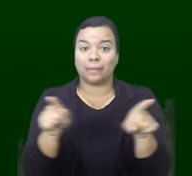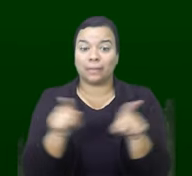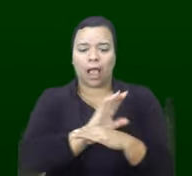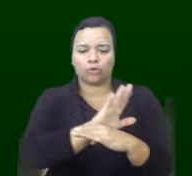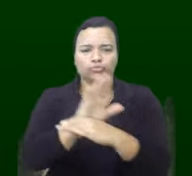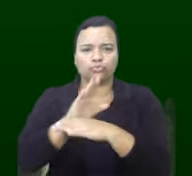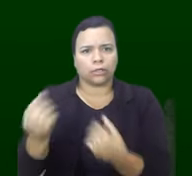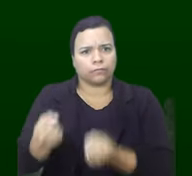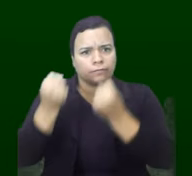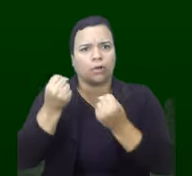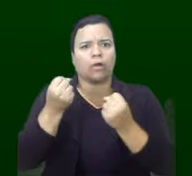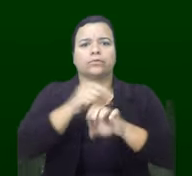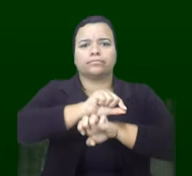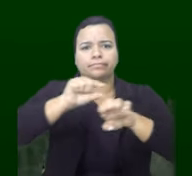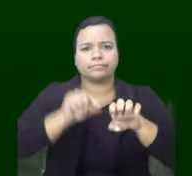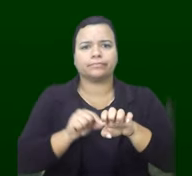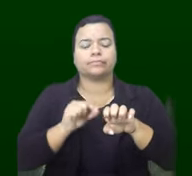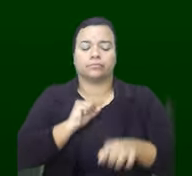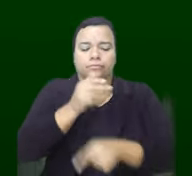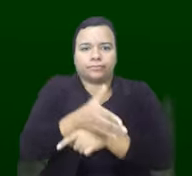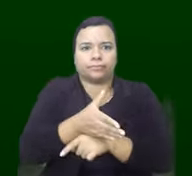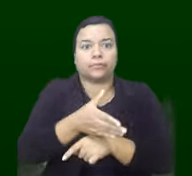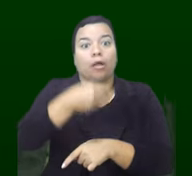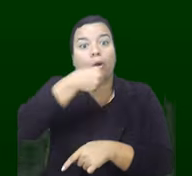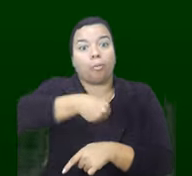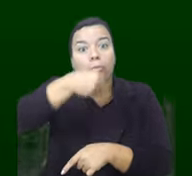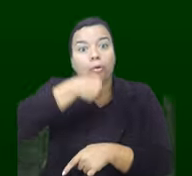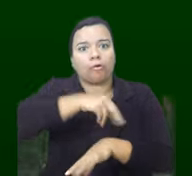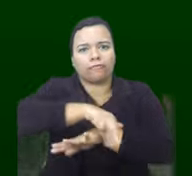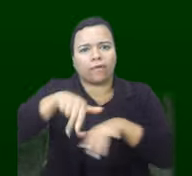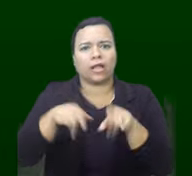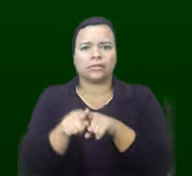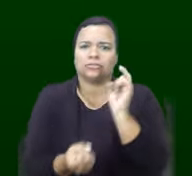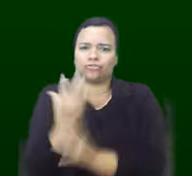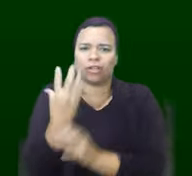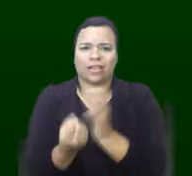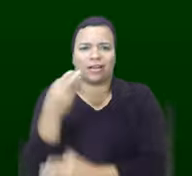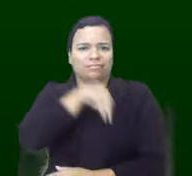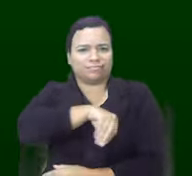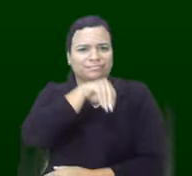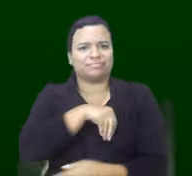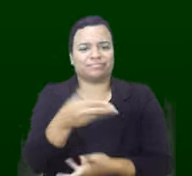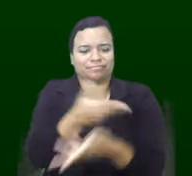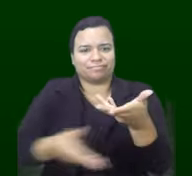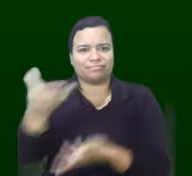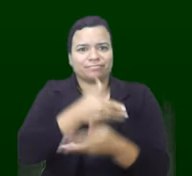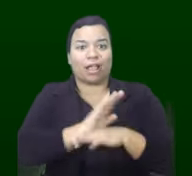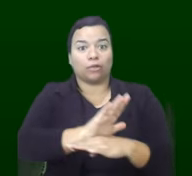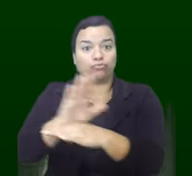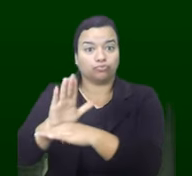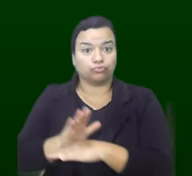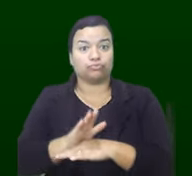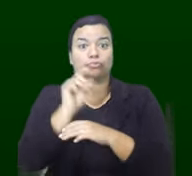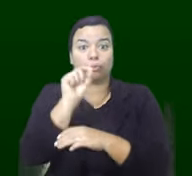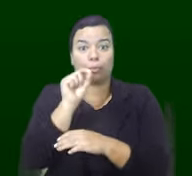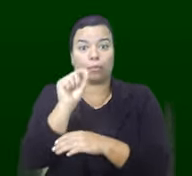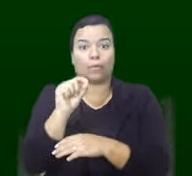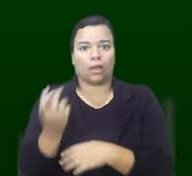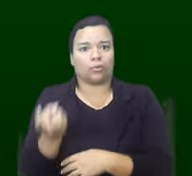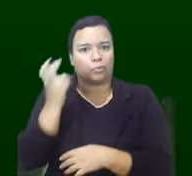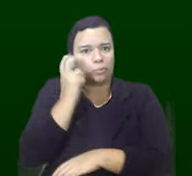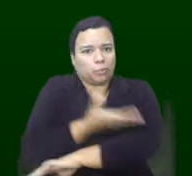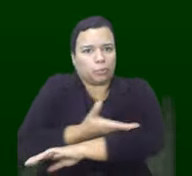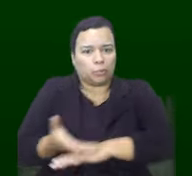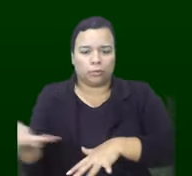empreendedorismo como fonte de acesso à oportunidades e de geração de renda contribuindo para a promoção de uma cultura